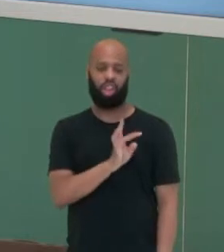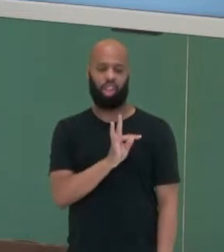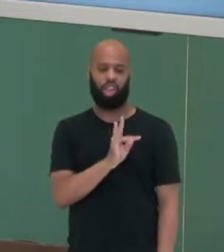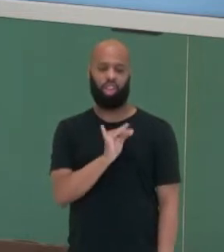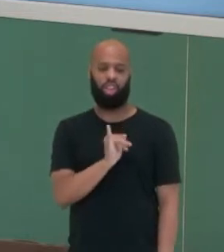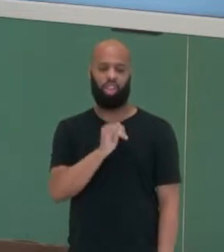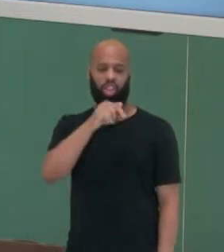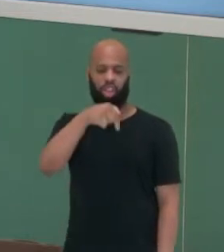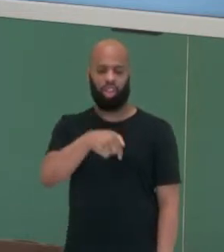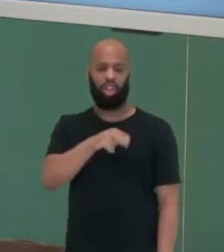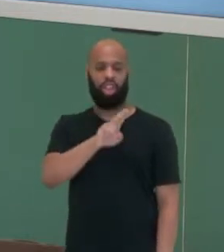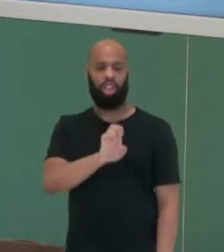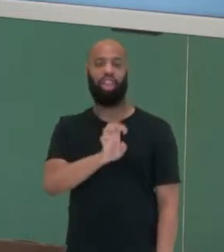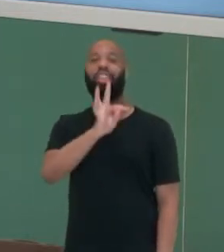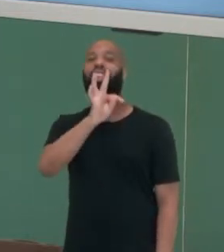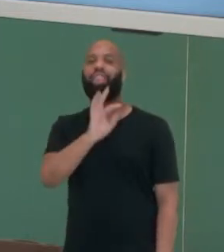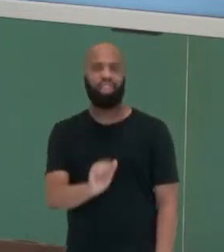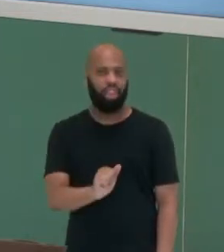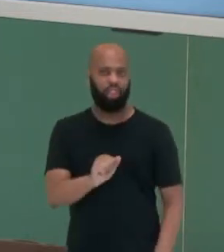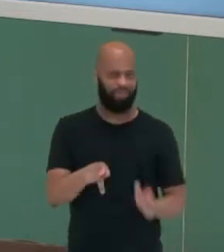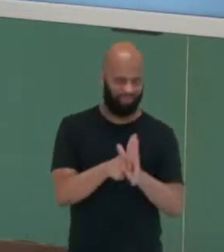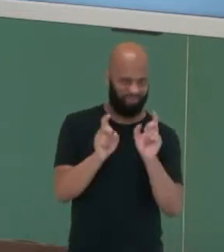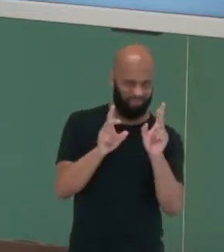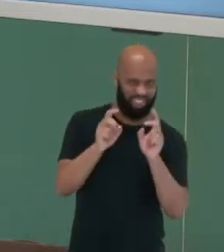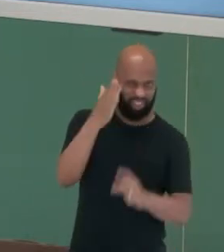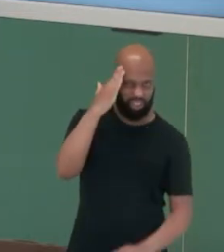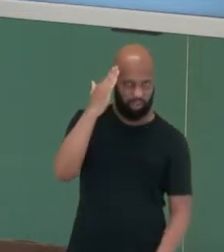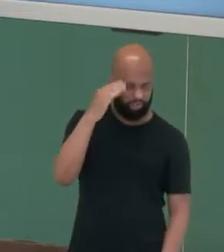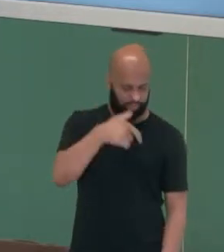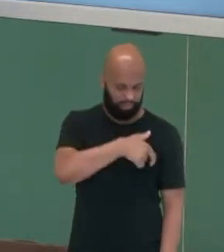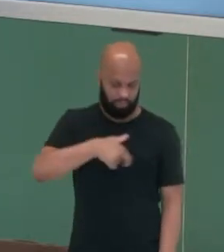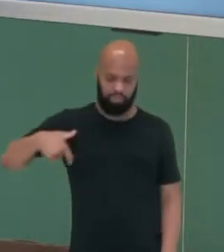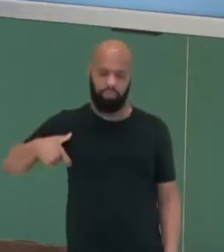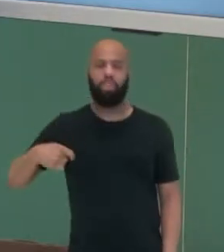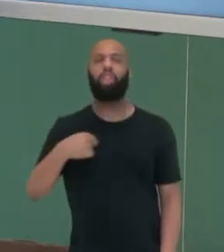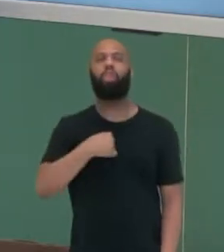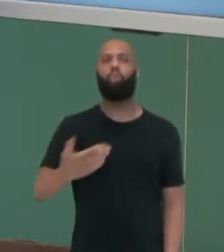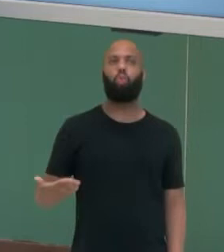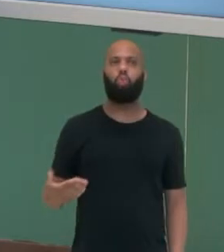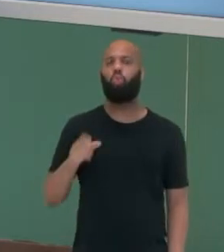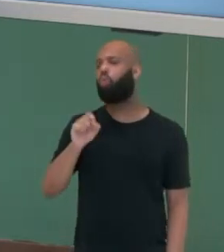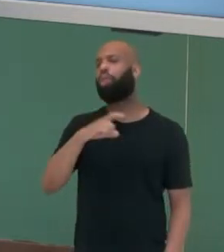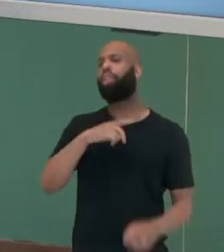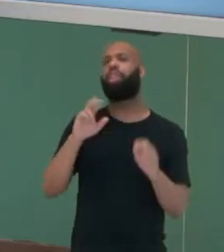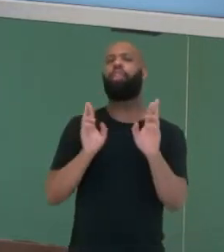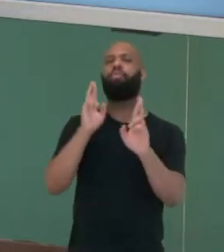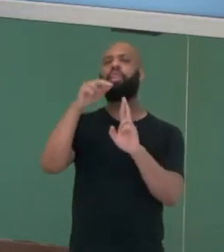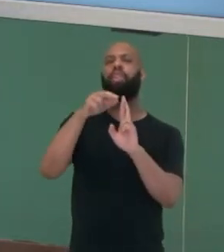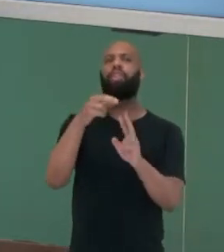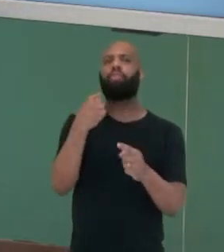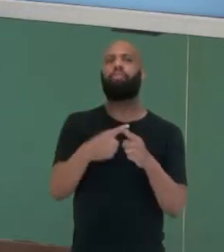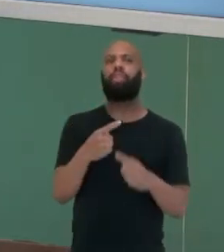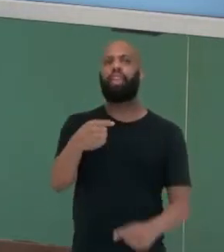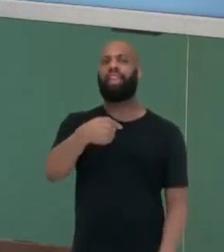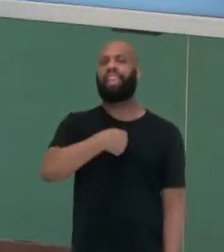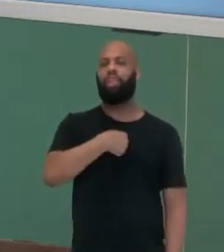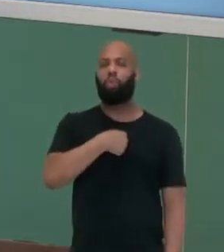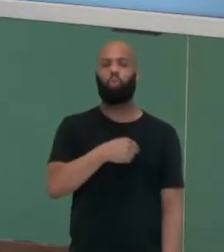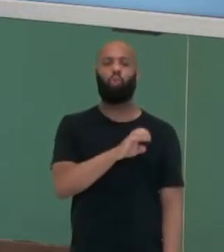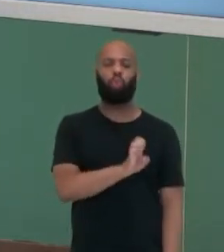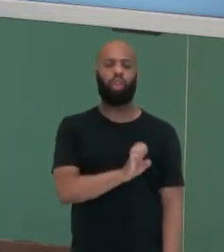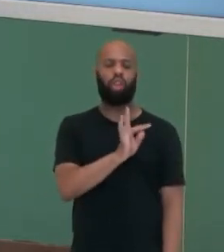lemos anteriormente, a terceira do plural? Observe aqui, olha. Primeiro ele, Eu, Etiqueta,